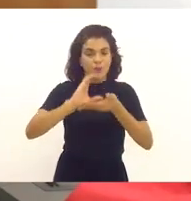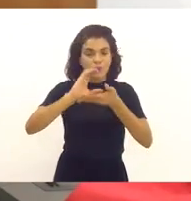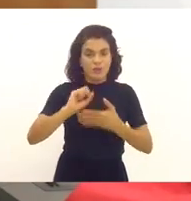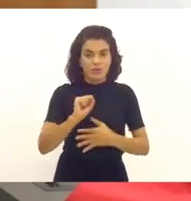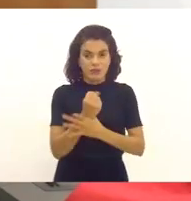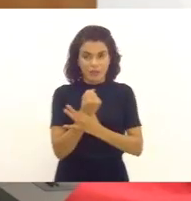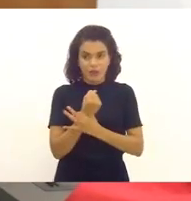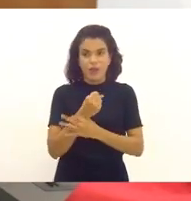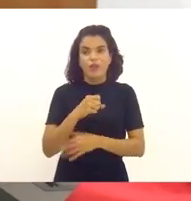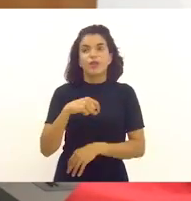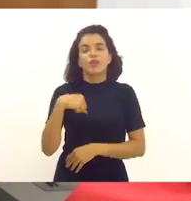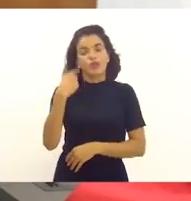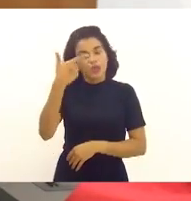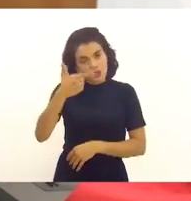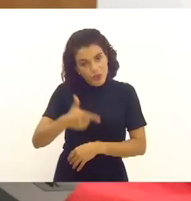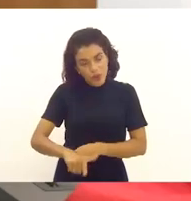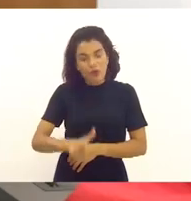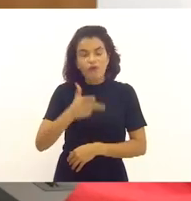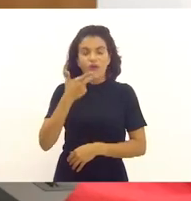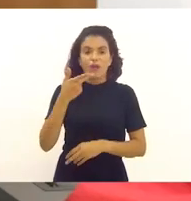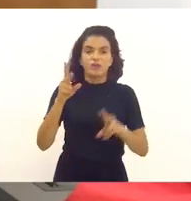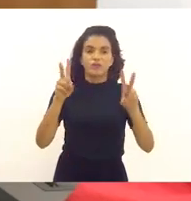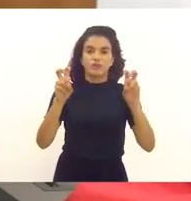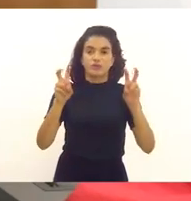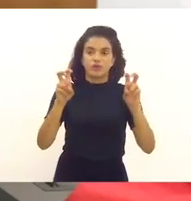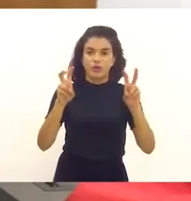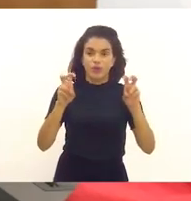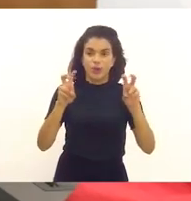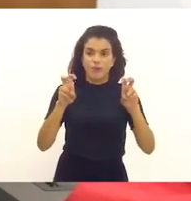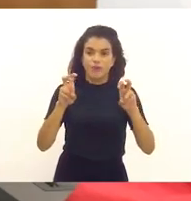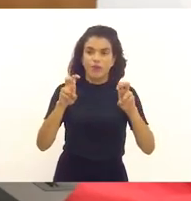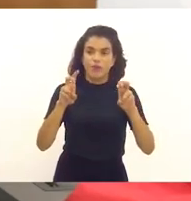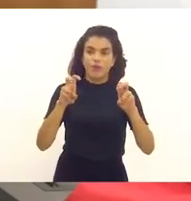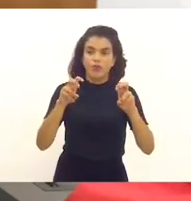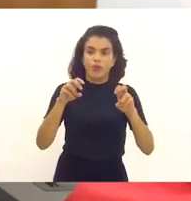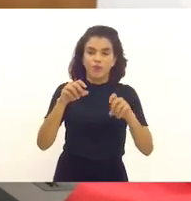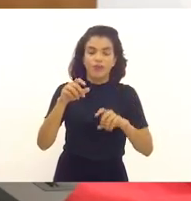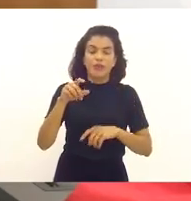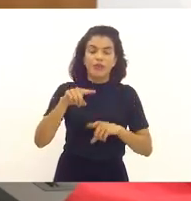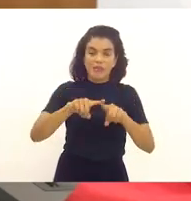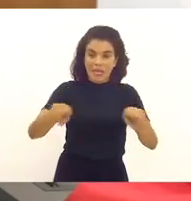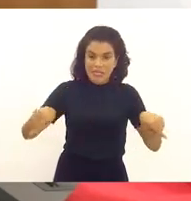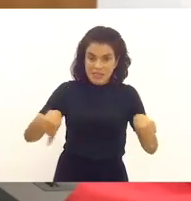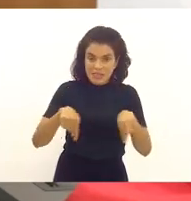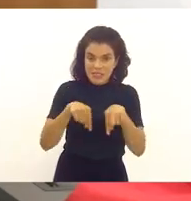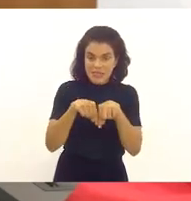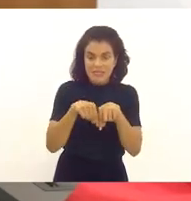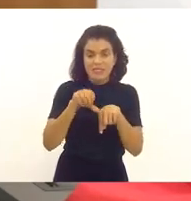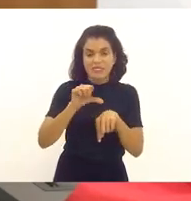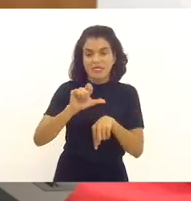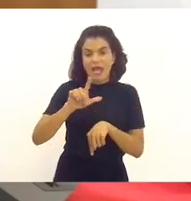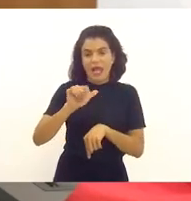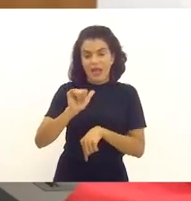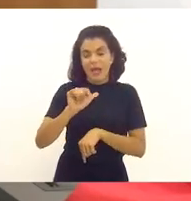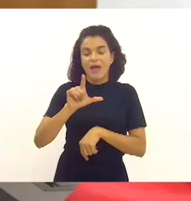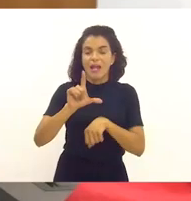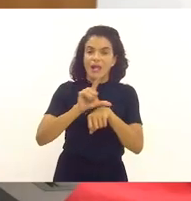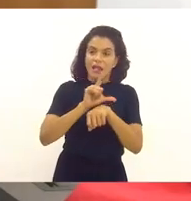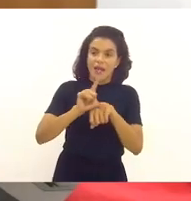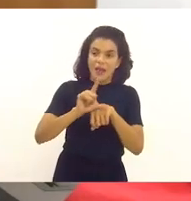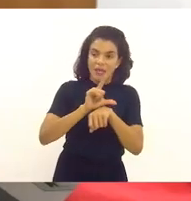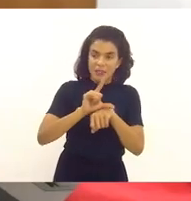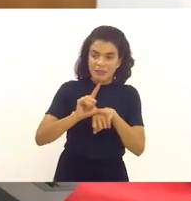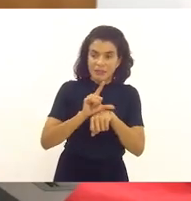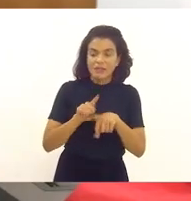Segurança estaremos tratando também do Maio lilás é da sala lilás né E dizer a todos